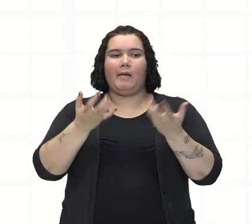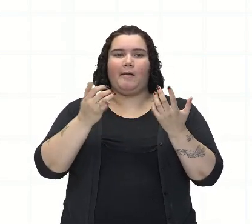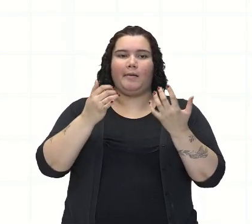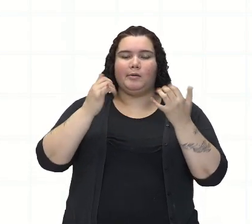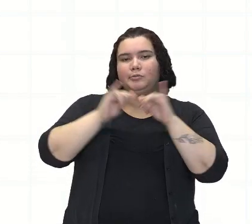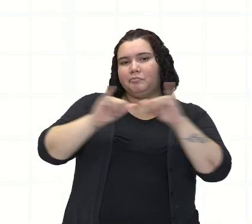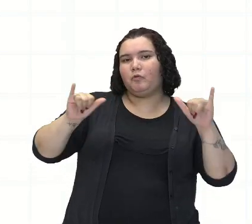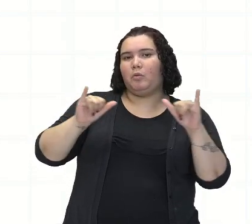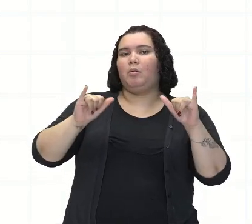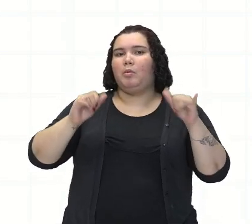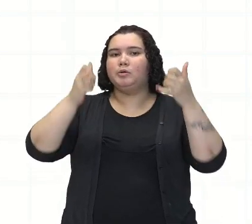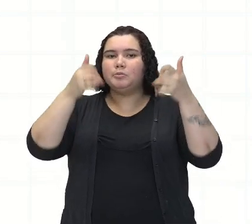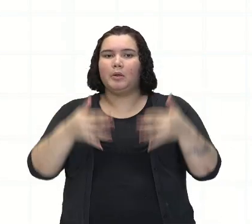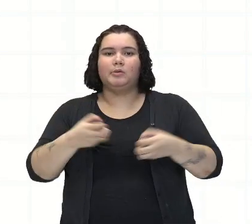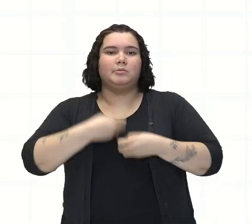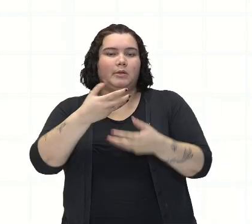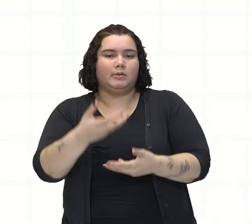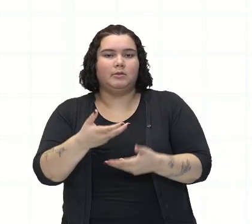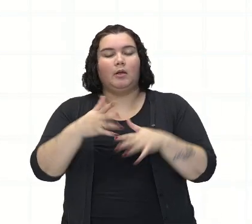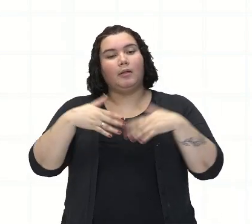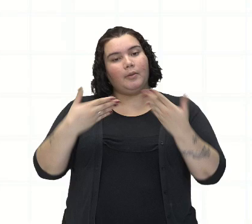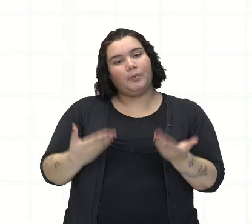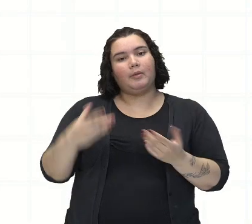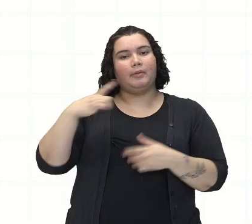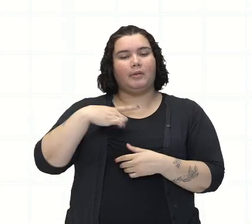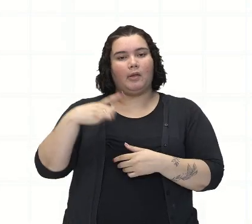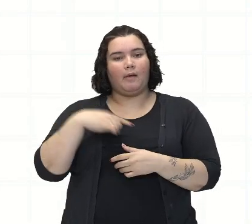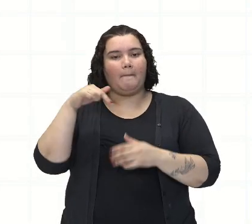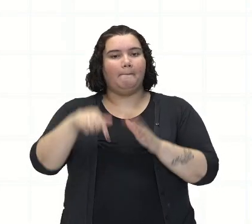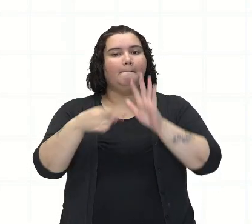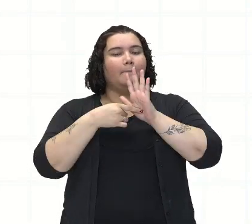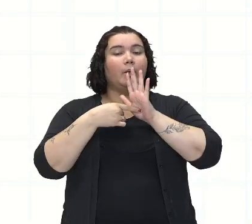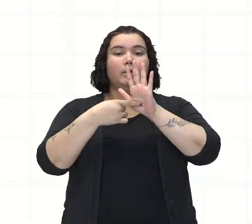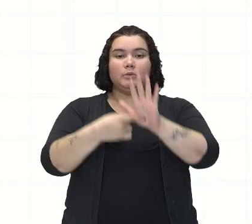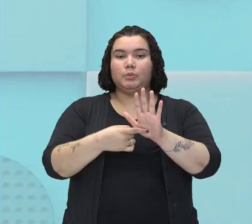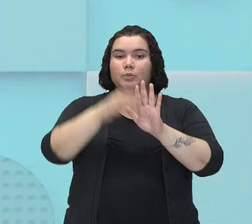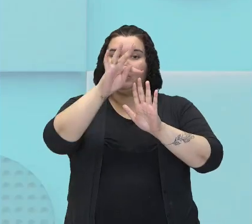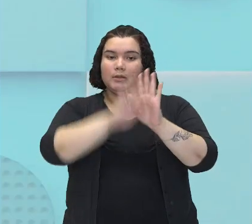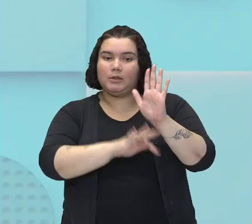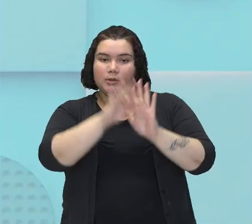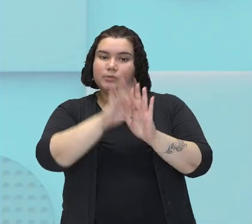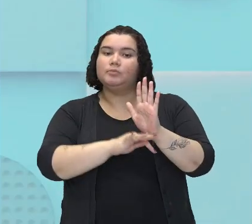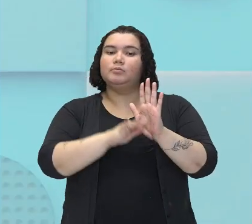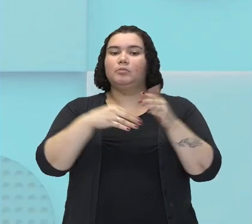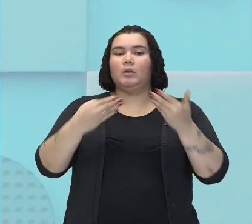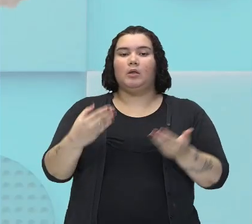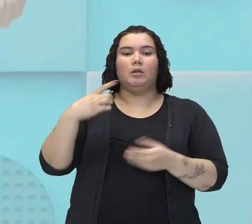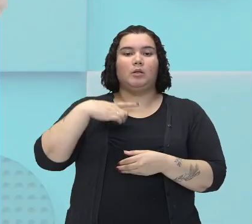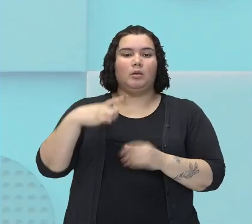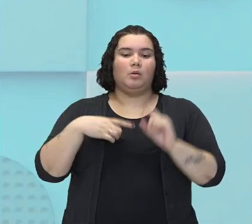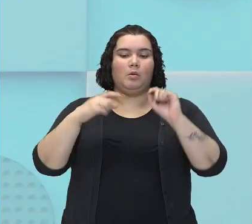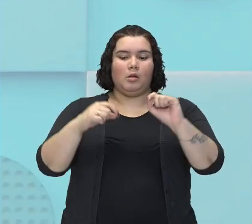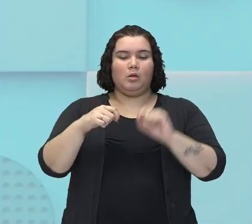mensagem. Então, a gente tem essa apresentação do texto, né, como assim dizer, em que nós temos o